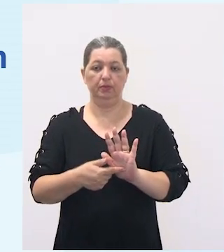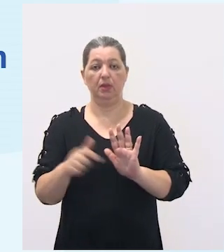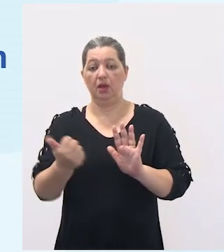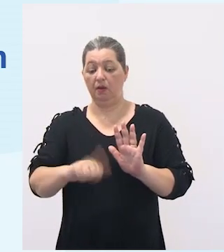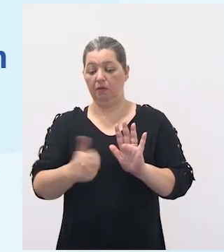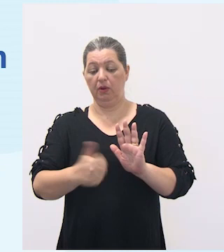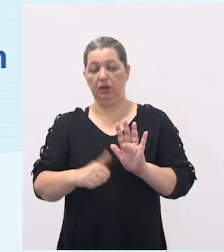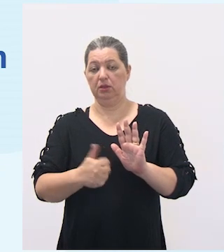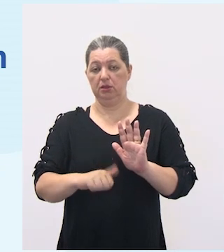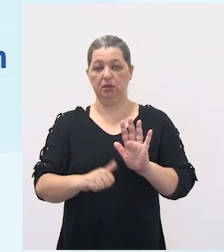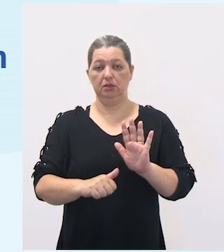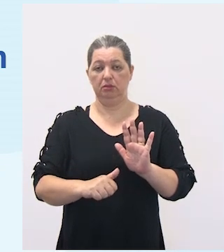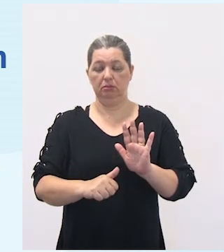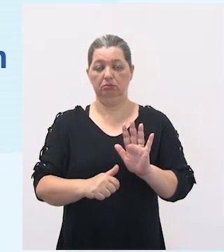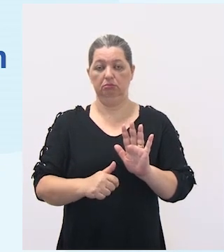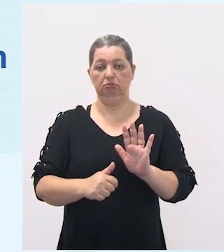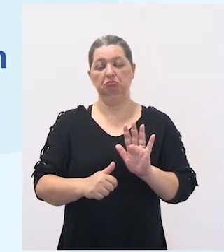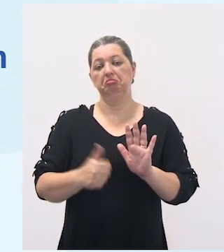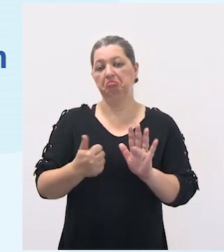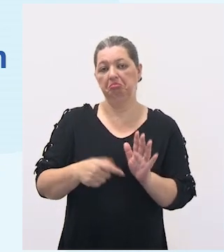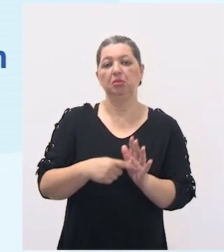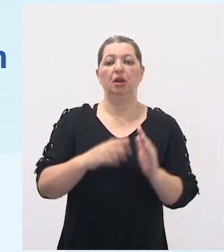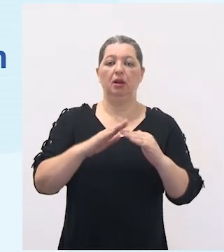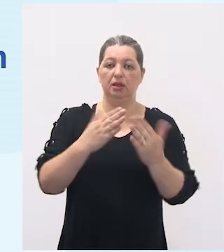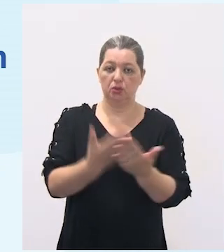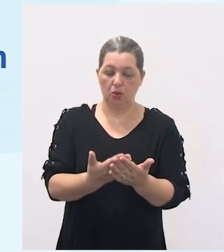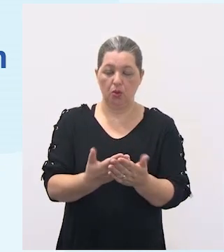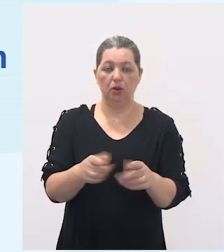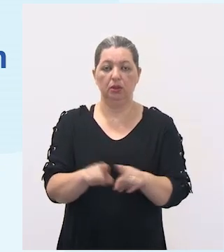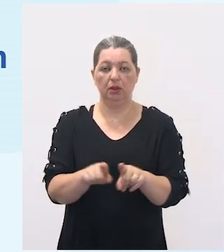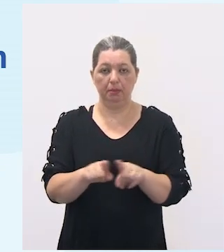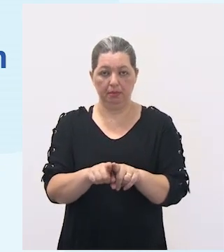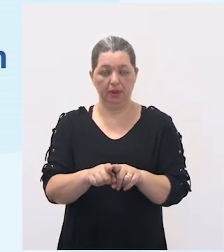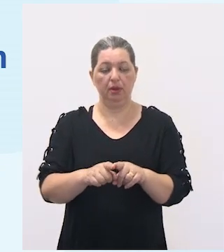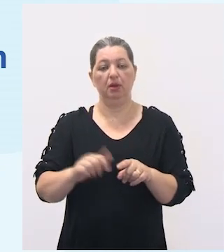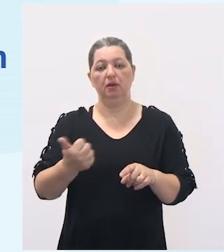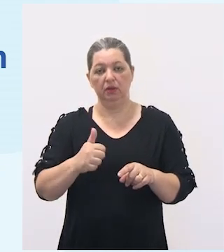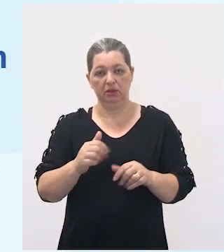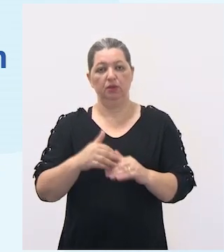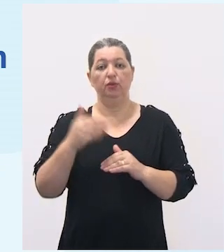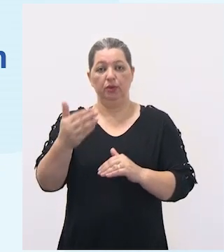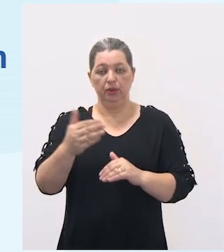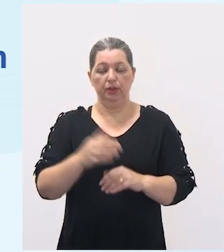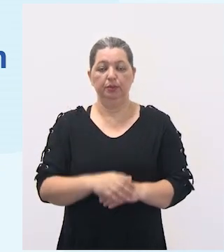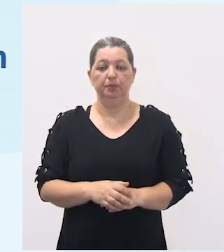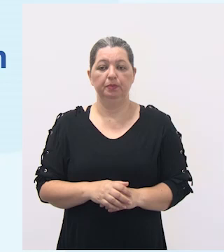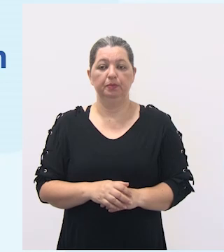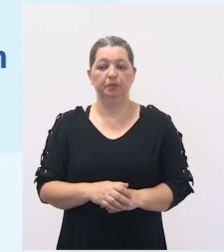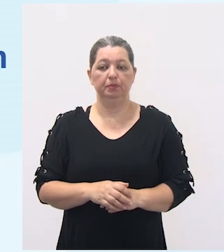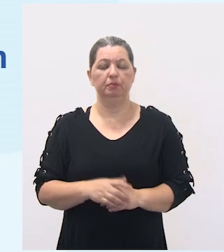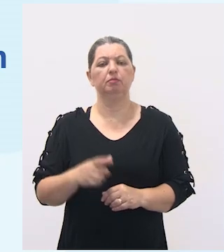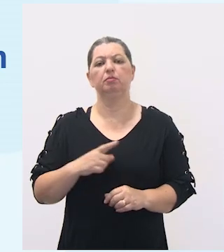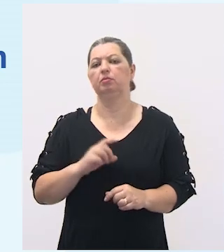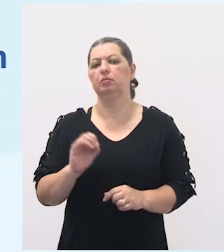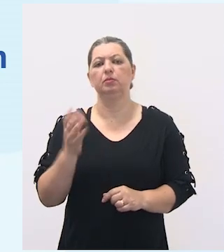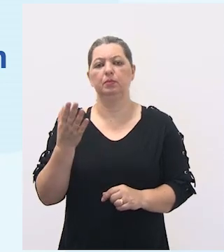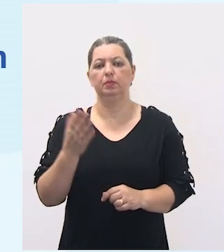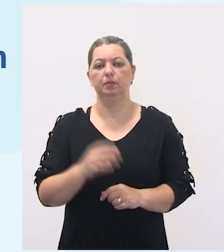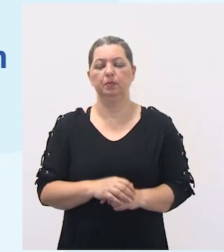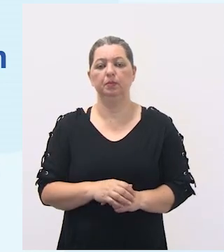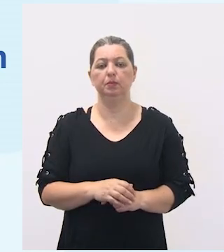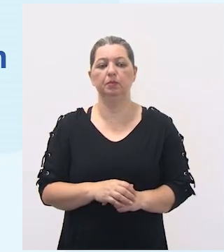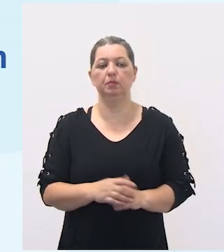nos proporcionam, tanto as avaliações da escola quanto as avaliações externas, o que aconteceu,